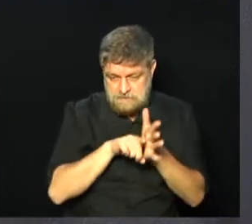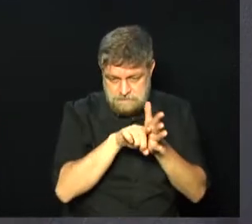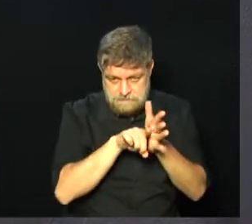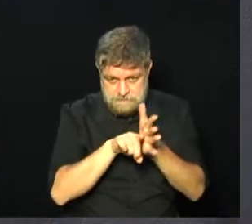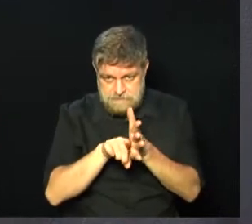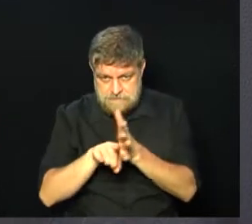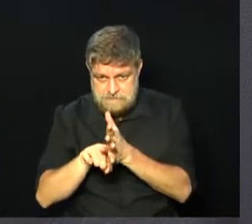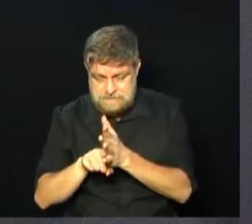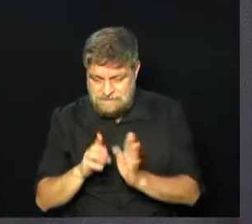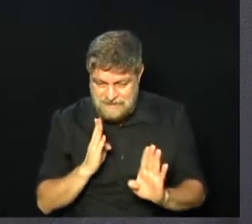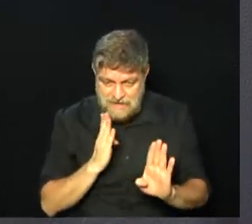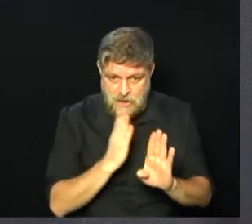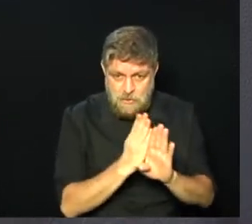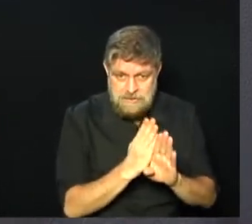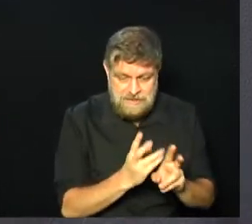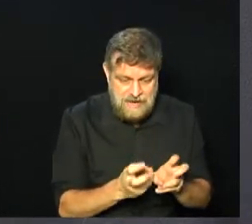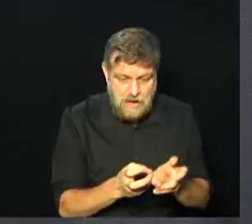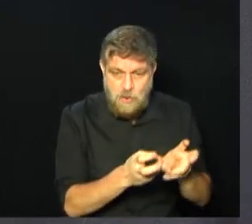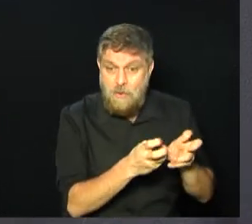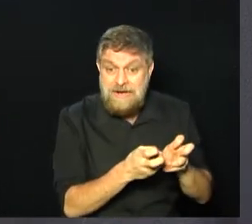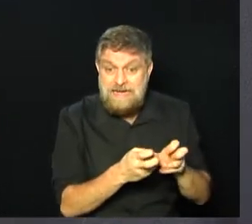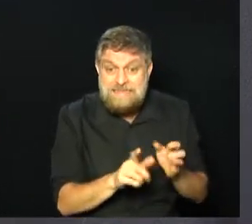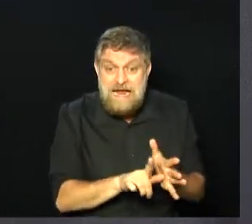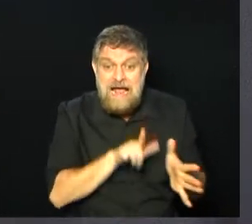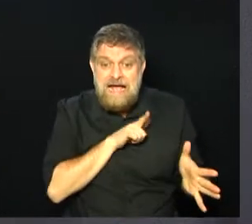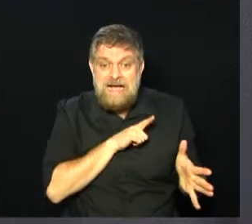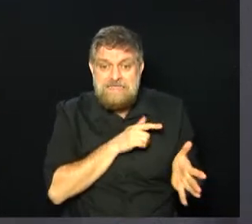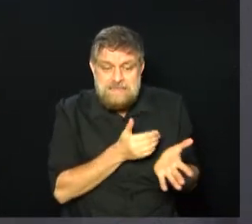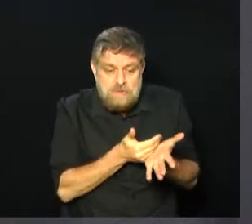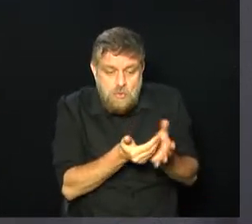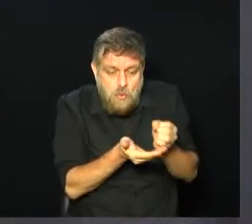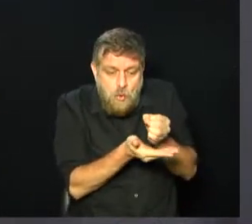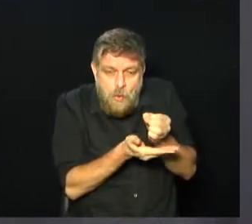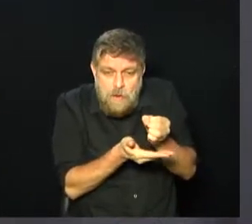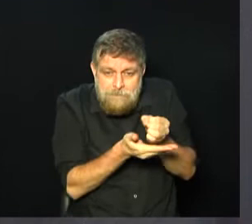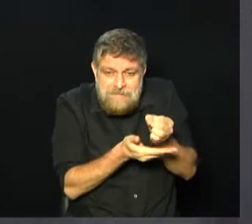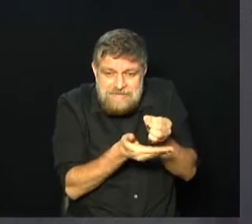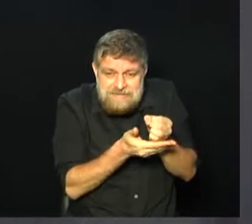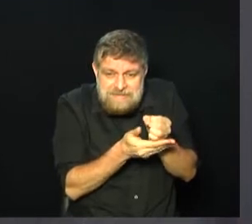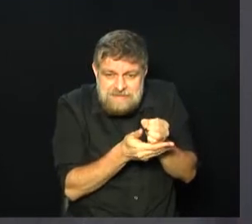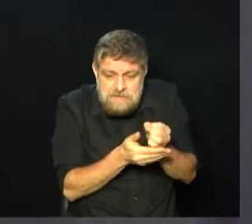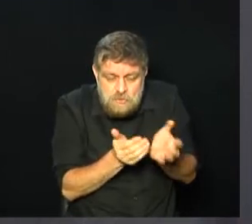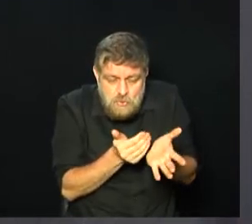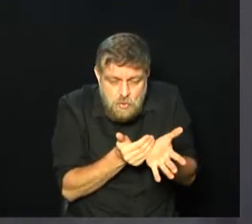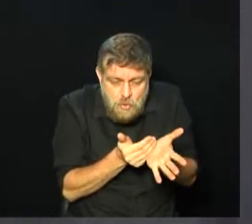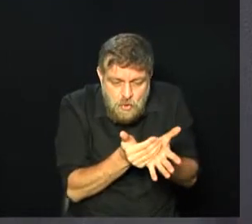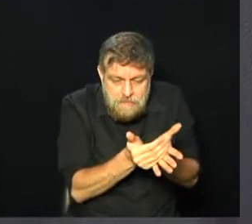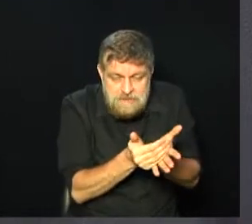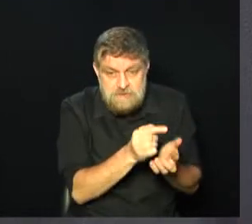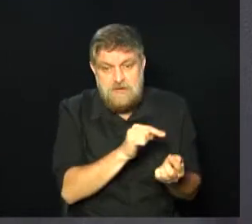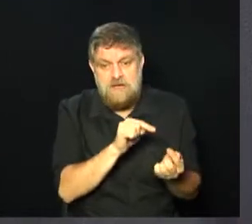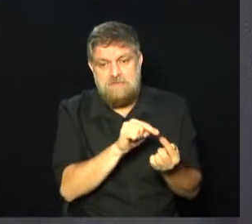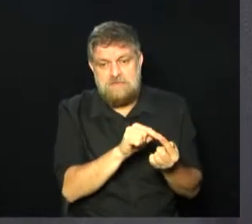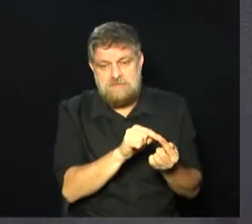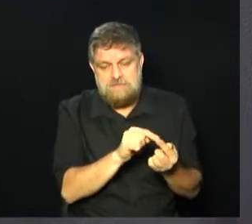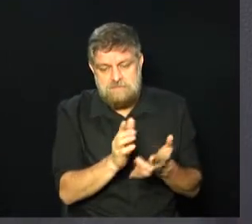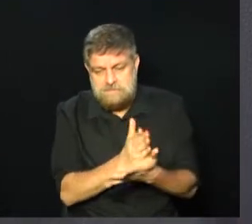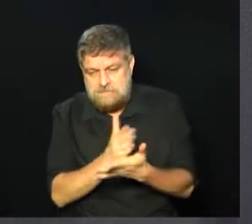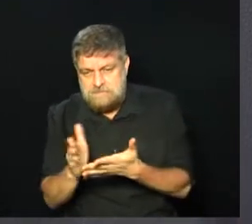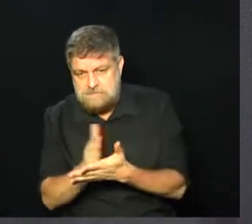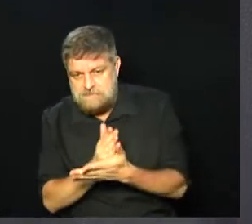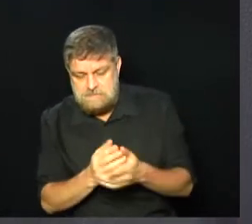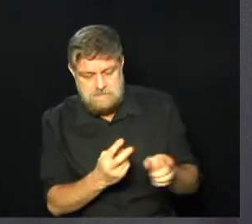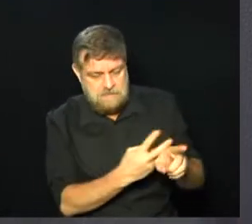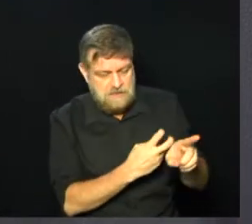justamente diagnosticar o câncer antes dele dar sintoma. Porque esse é justamente o objetivo, quando a gente fala em rastrear tanto o câncer de próstata,